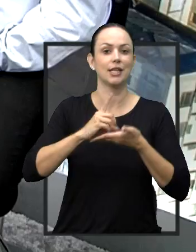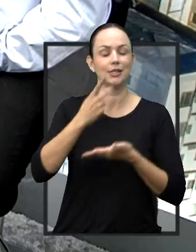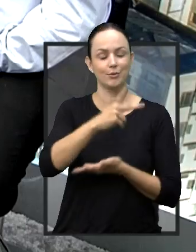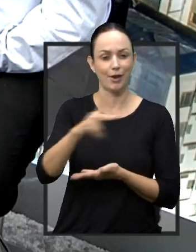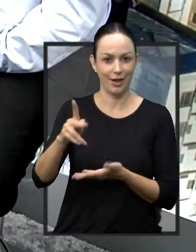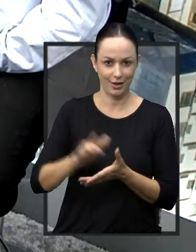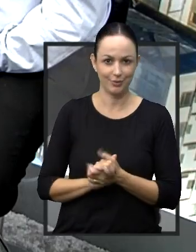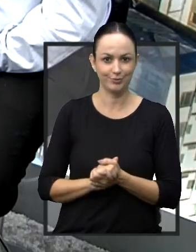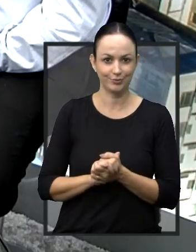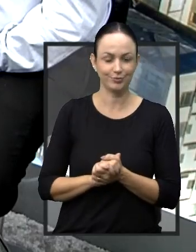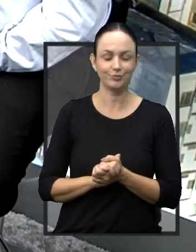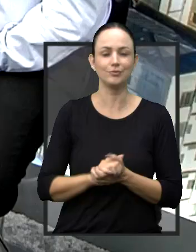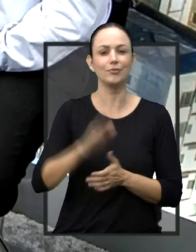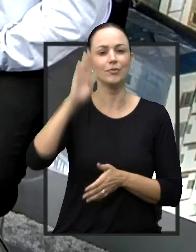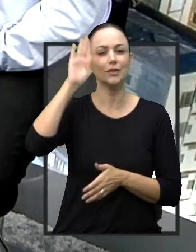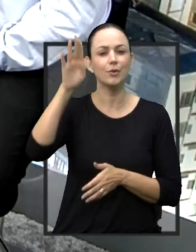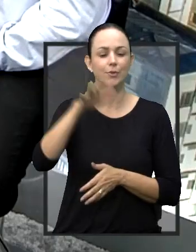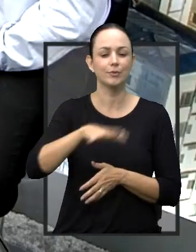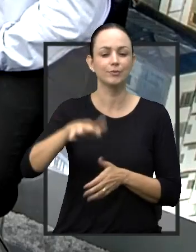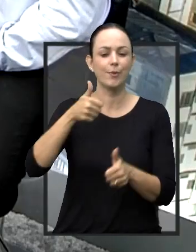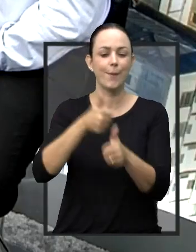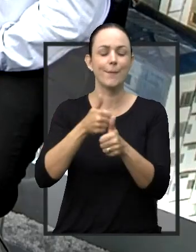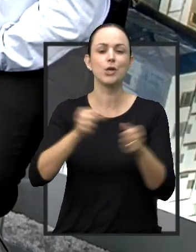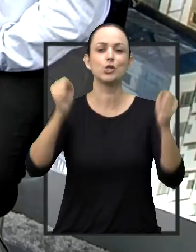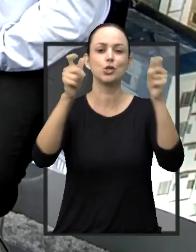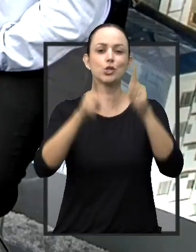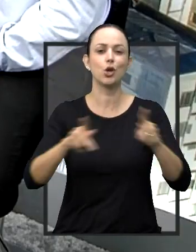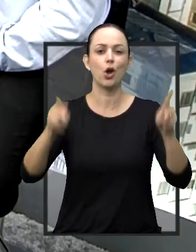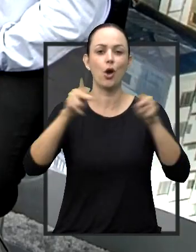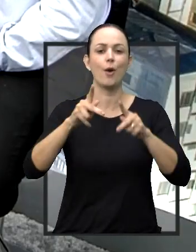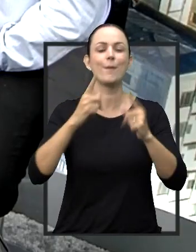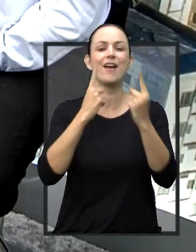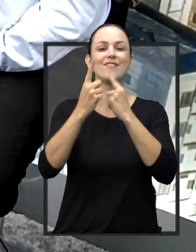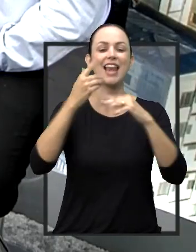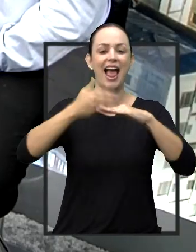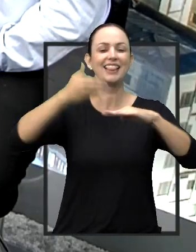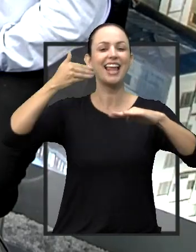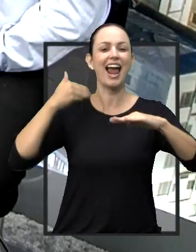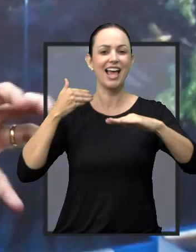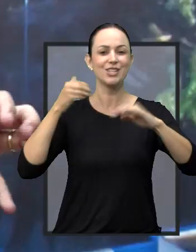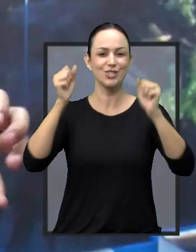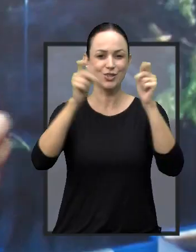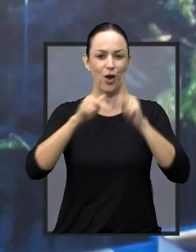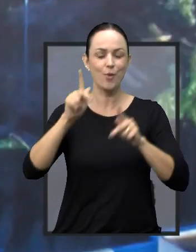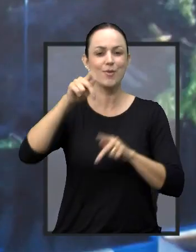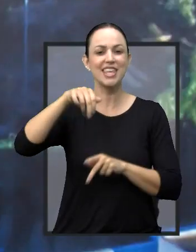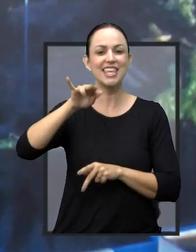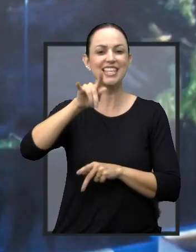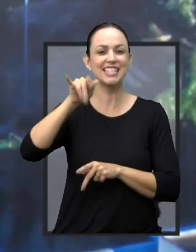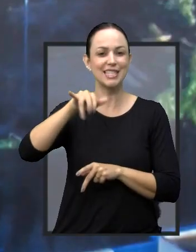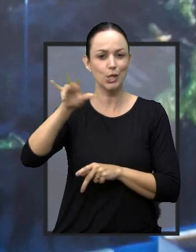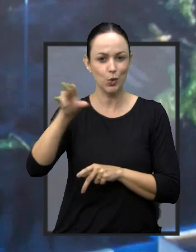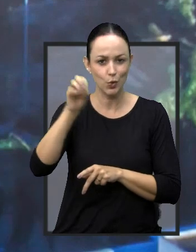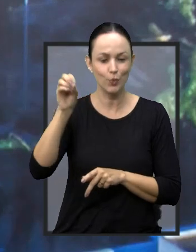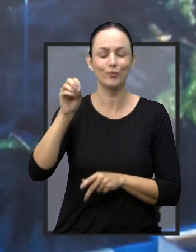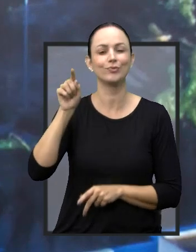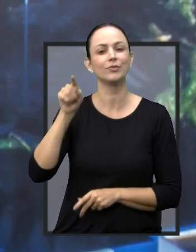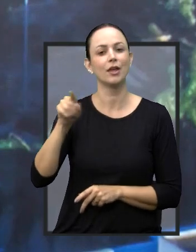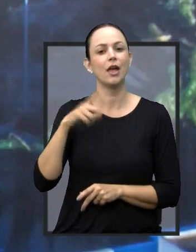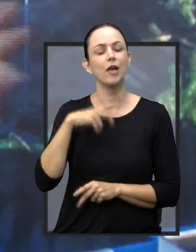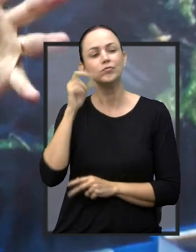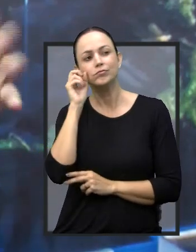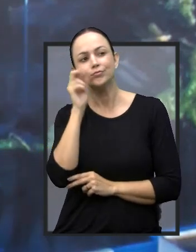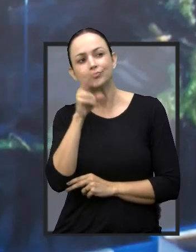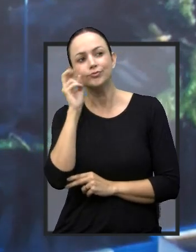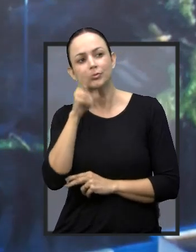aí. Principalmente ali na região do shopping, né? Atrás da Dr. Quinzinho, ou até mesmo no início da Dr. Quinzinho, a gente costuma ver